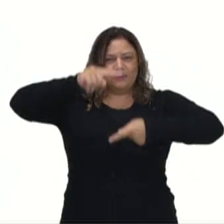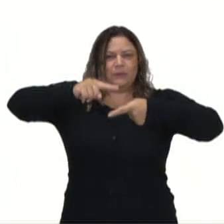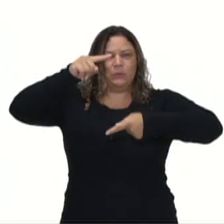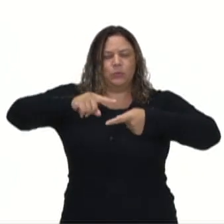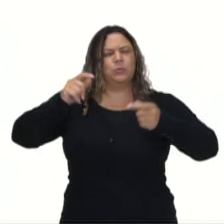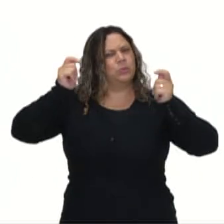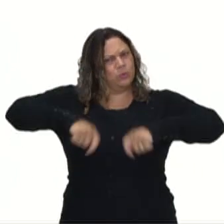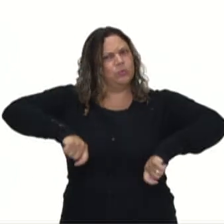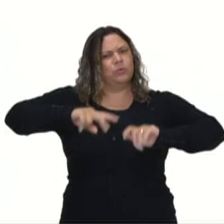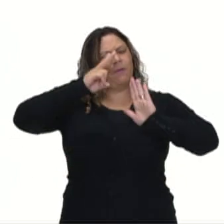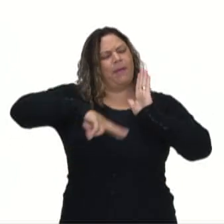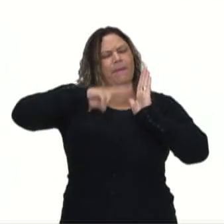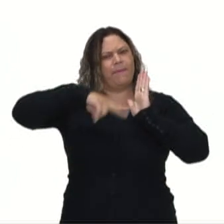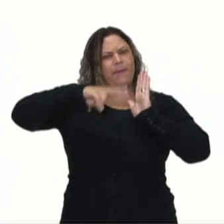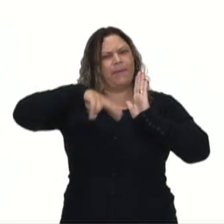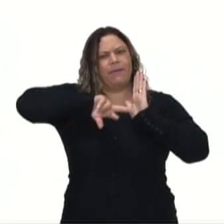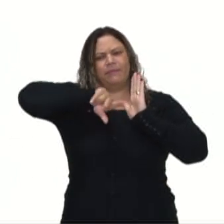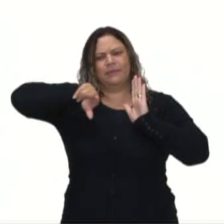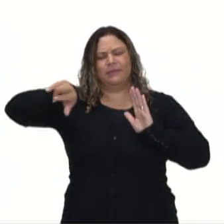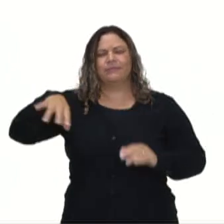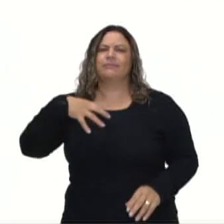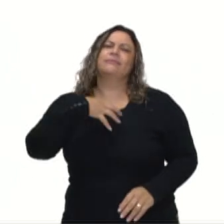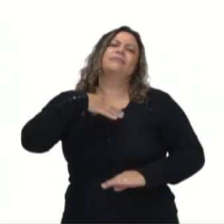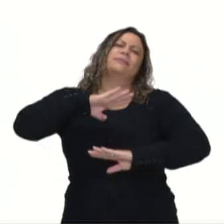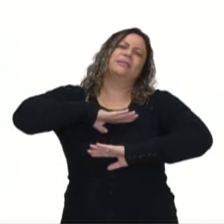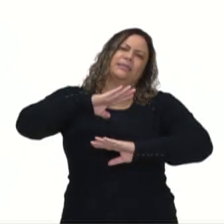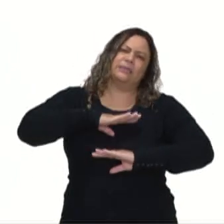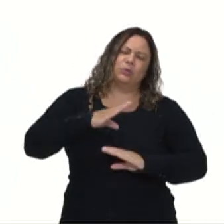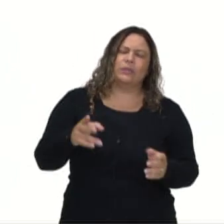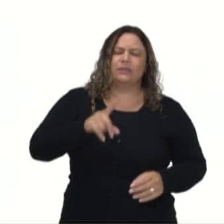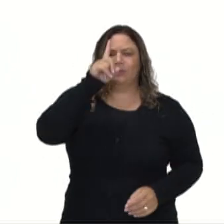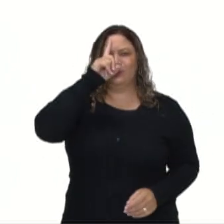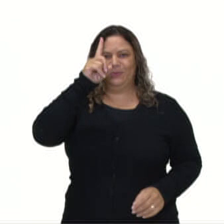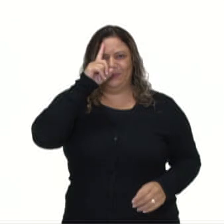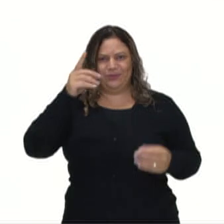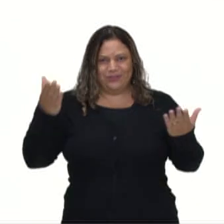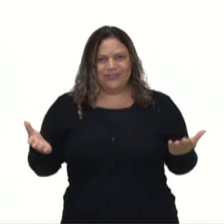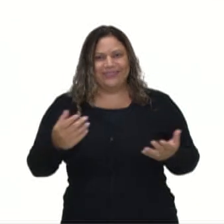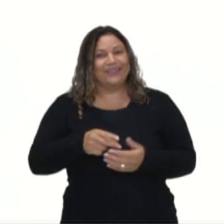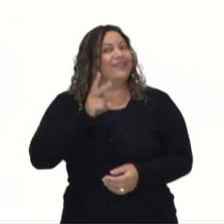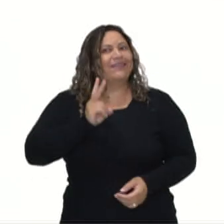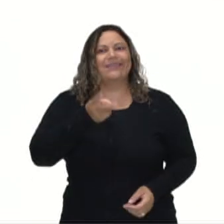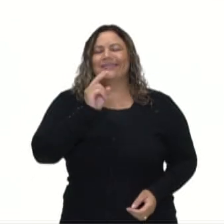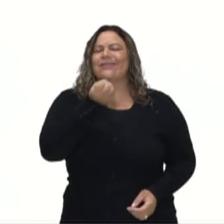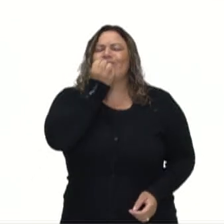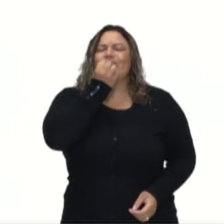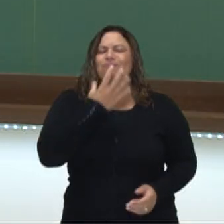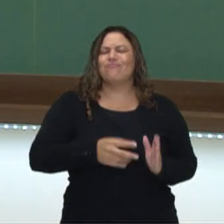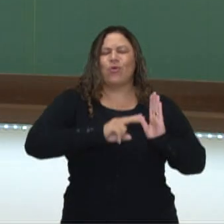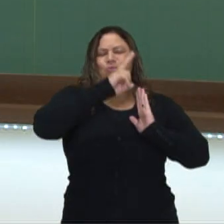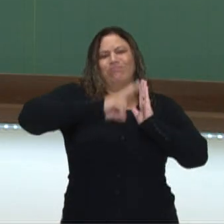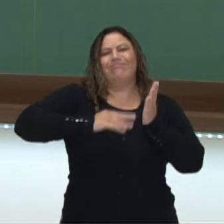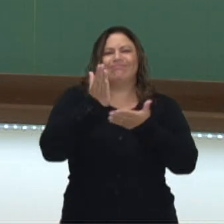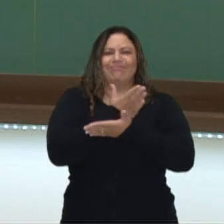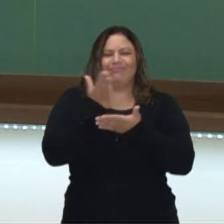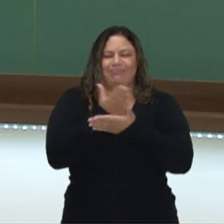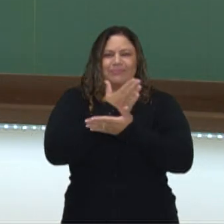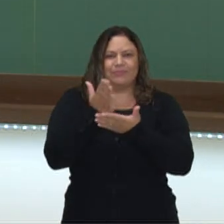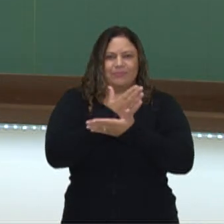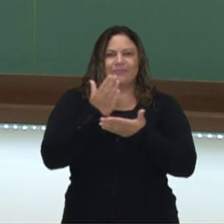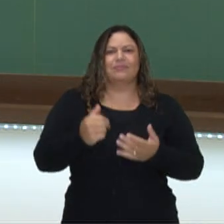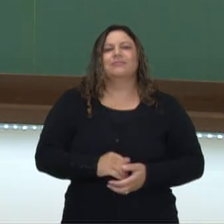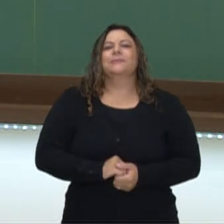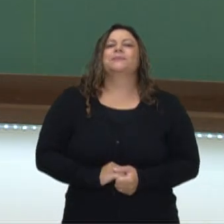possível ler muitas crônicas em várias situações de espera no dia a dia? Tenha sempre um bom livro de crônicas à mão. Ele é